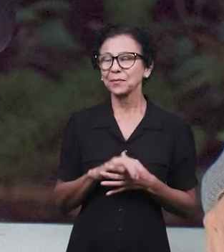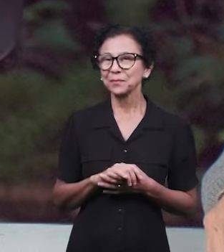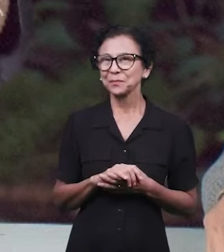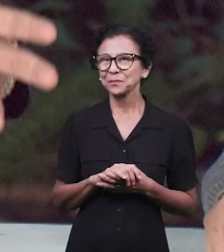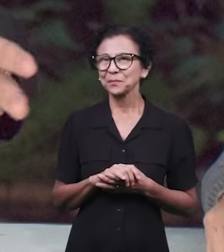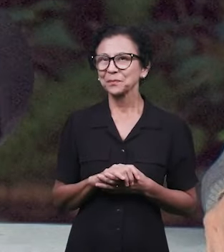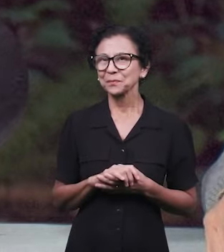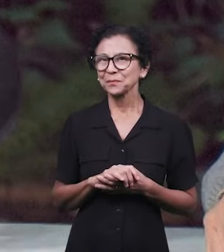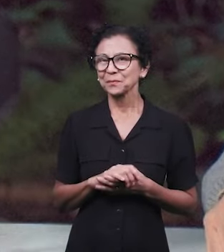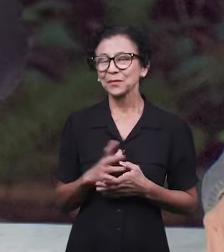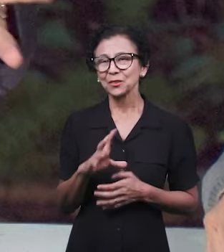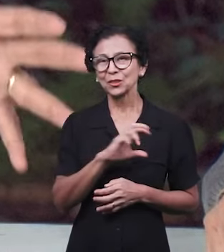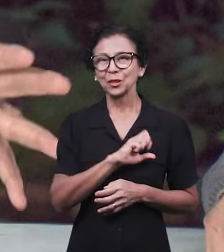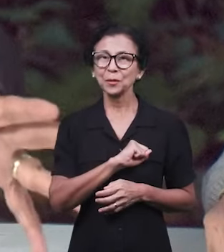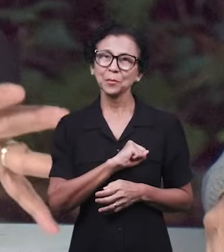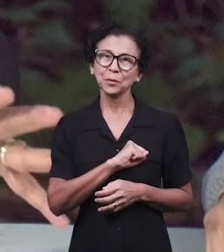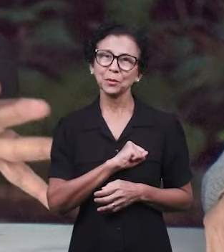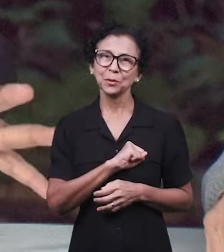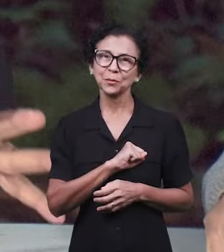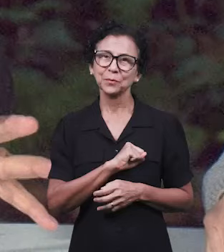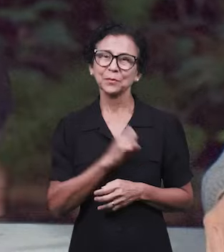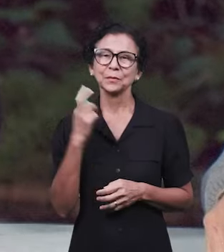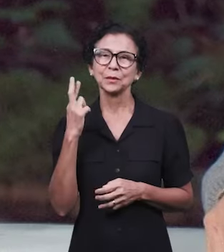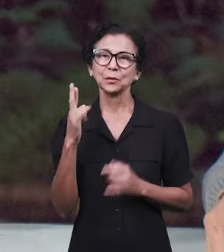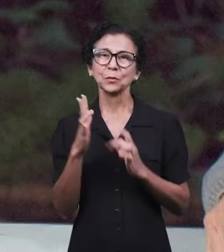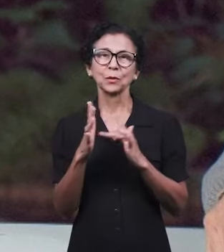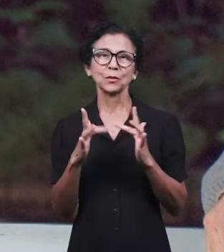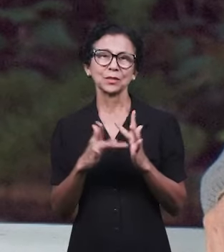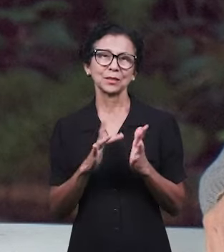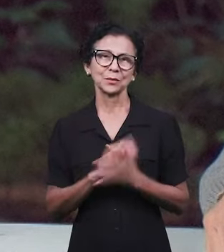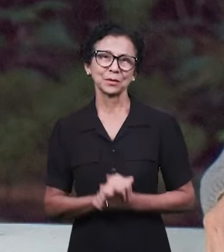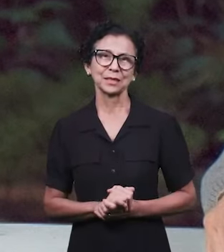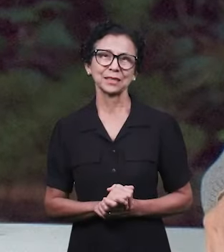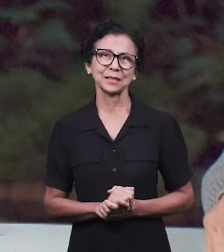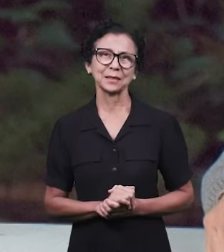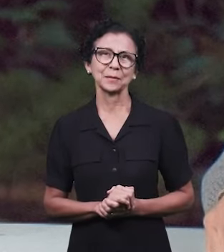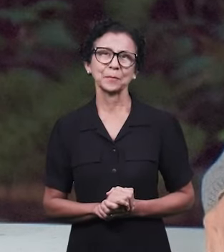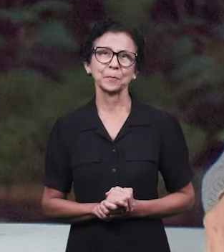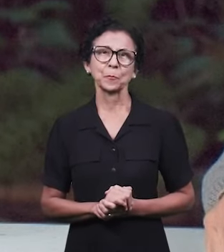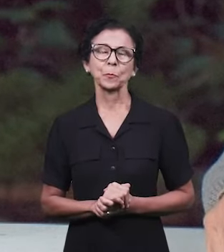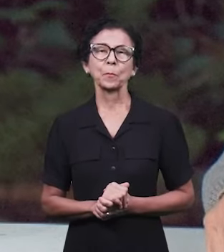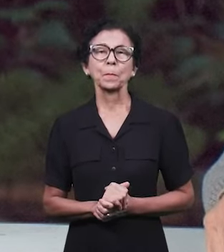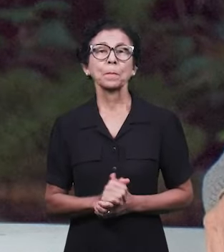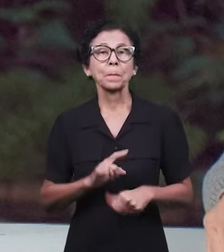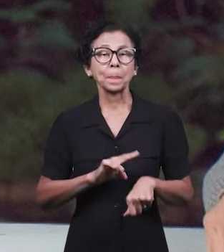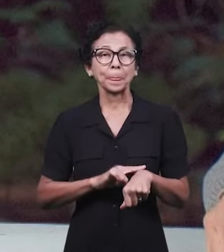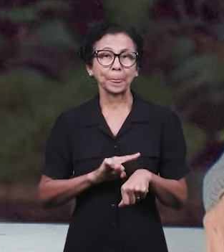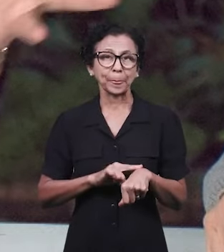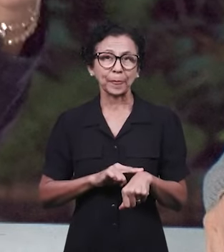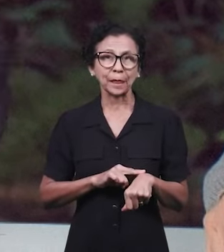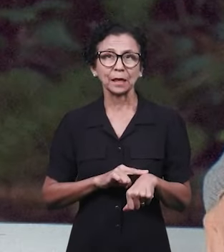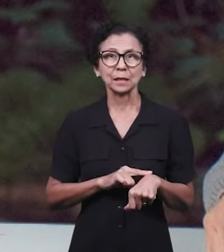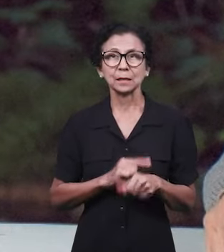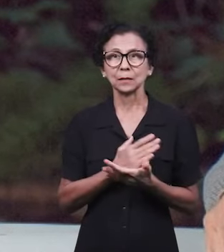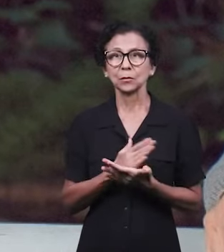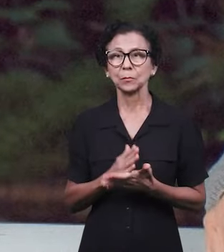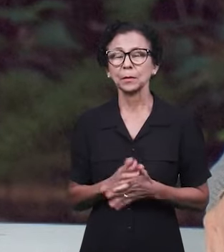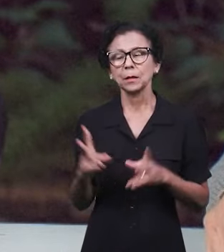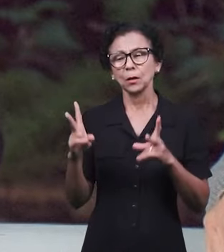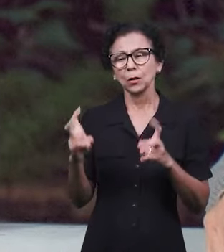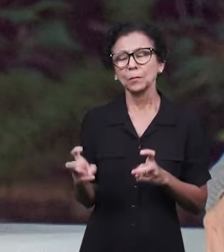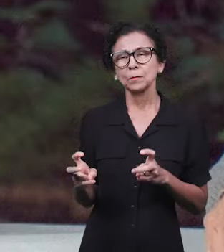ali, atenção, acolhimento ali dentro do culto, essa professora, ela já pode estar atenta a acolher